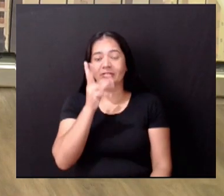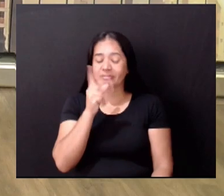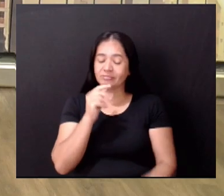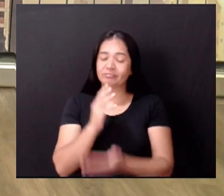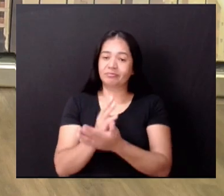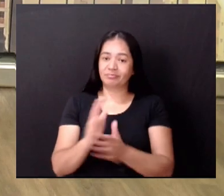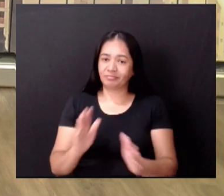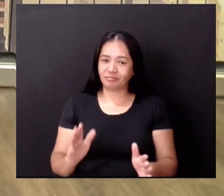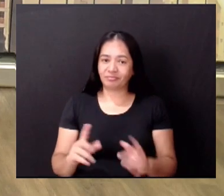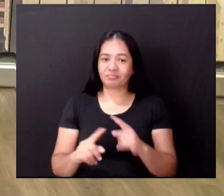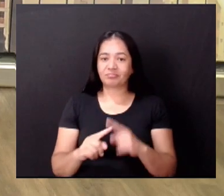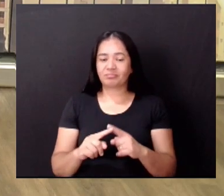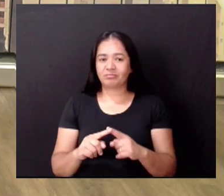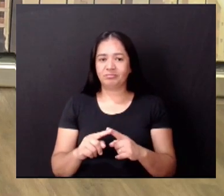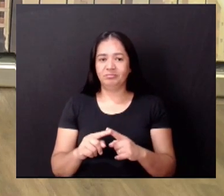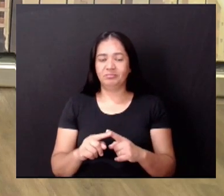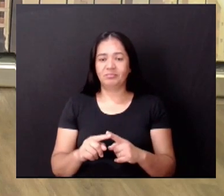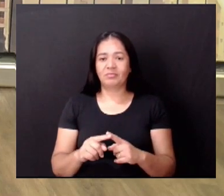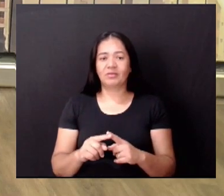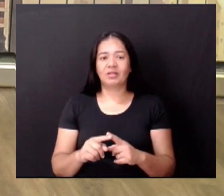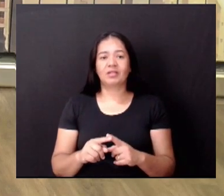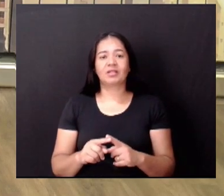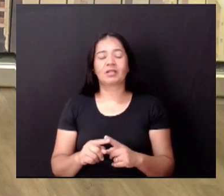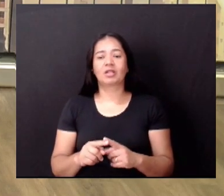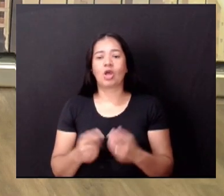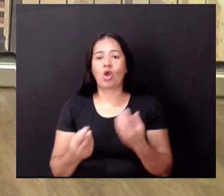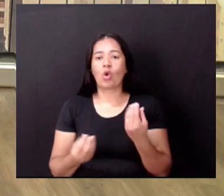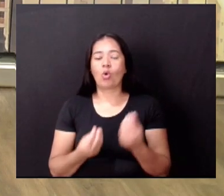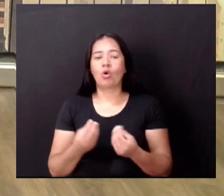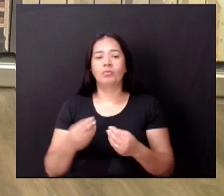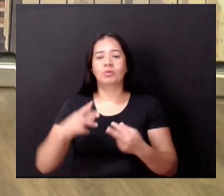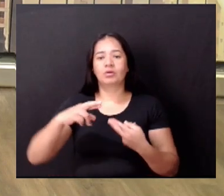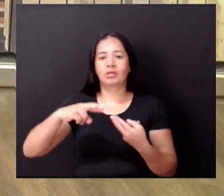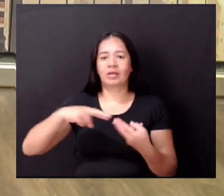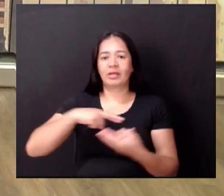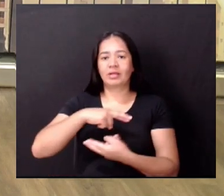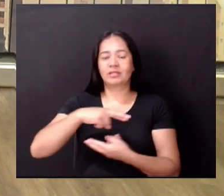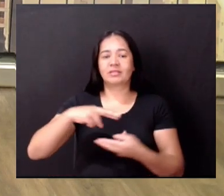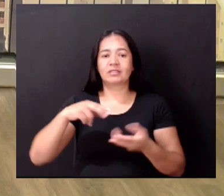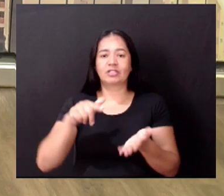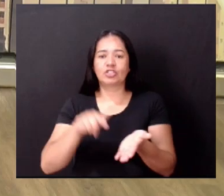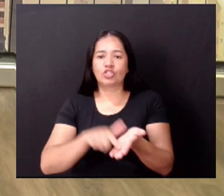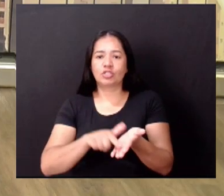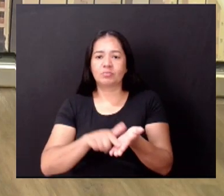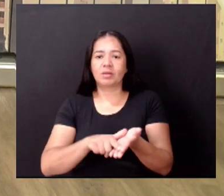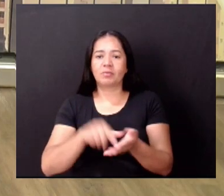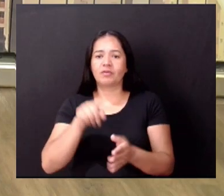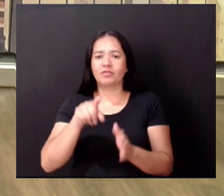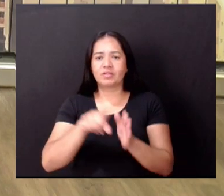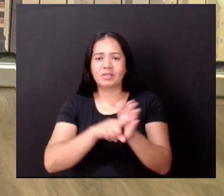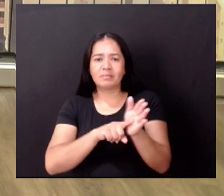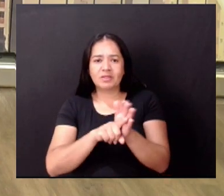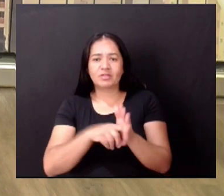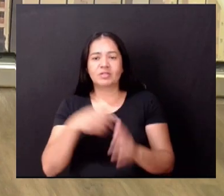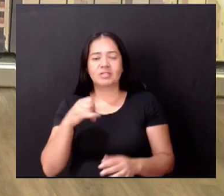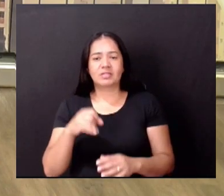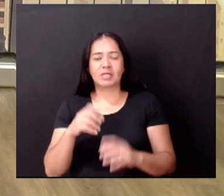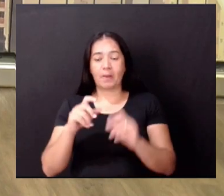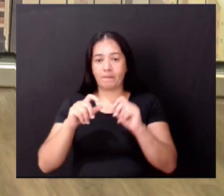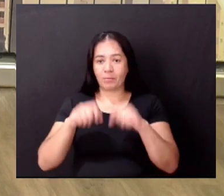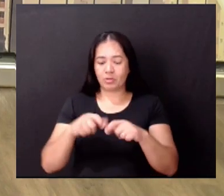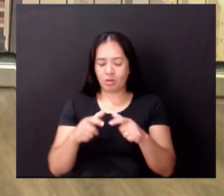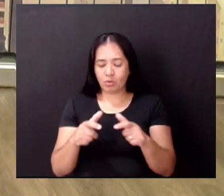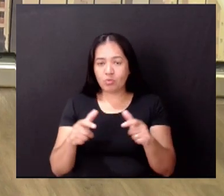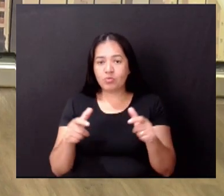acabe tão cedo. Esse ponto específico de reciclagem de papel, na sua pesquisa, você conseguiu aferir